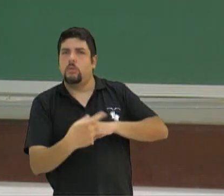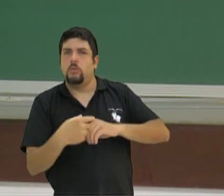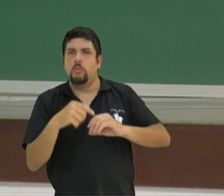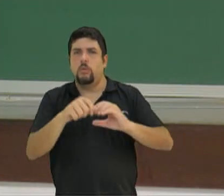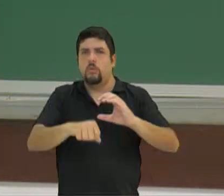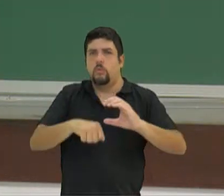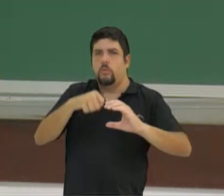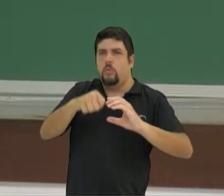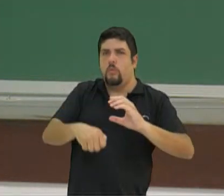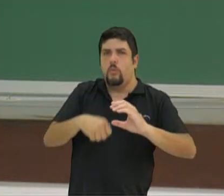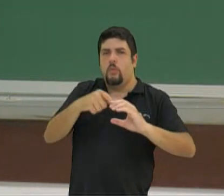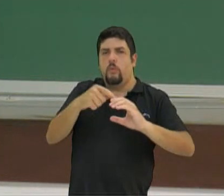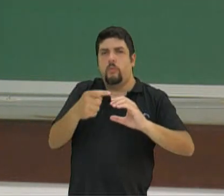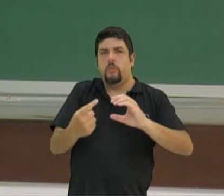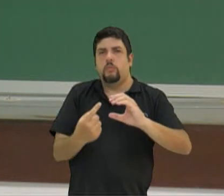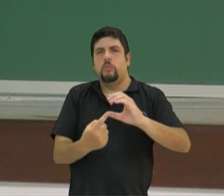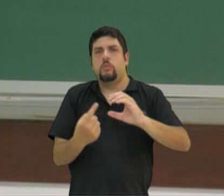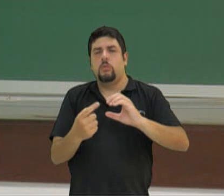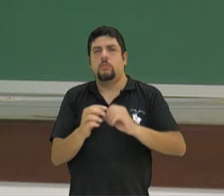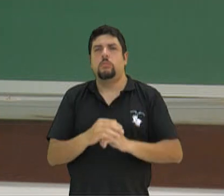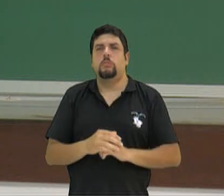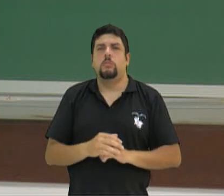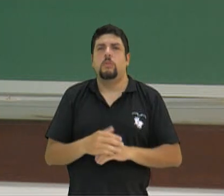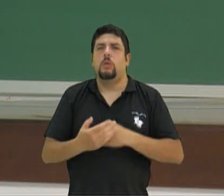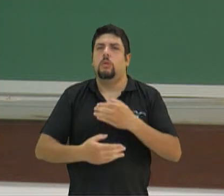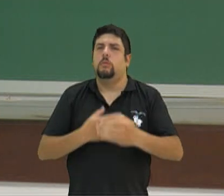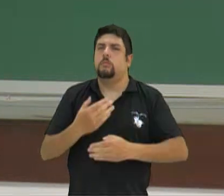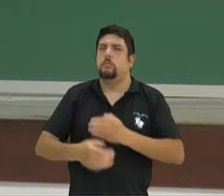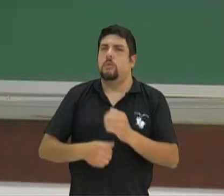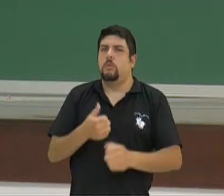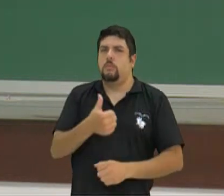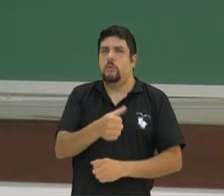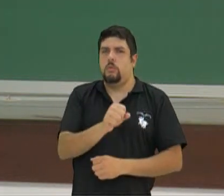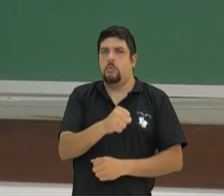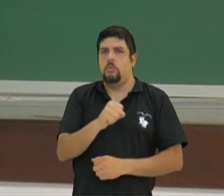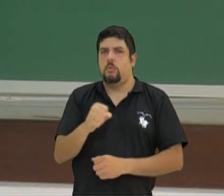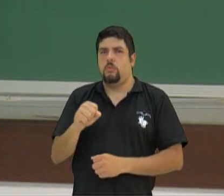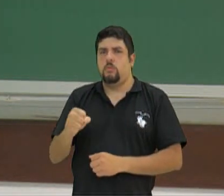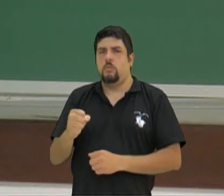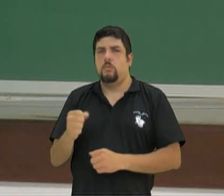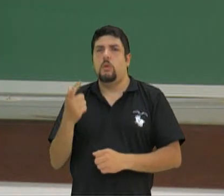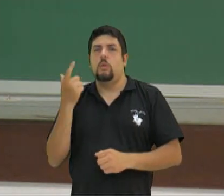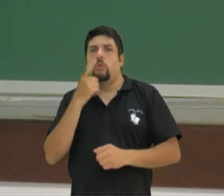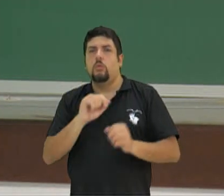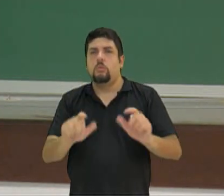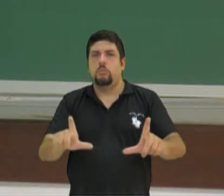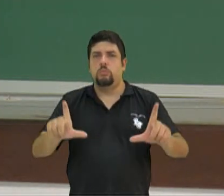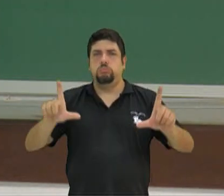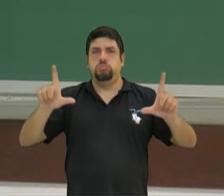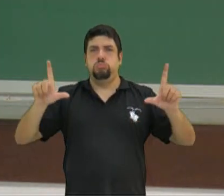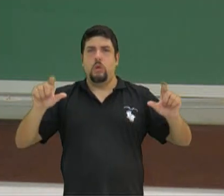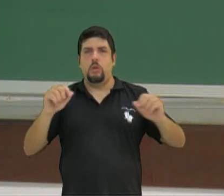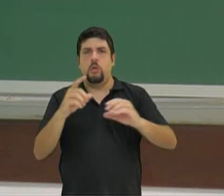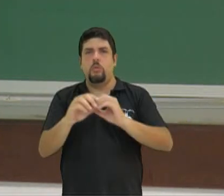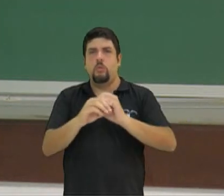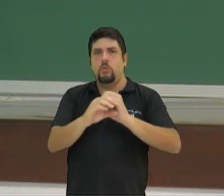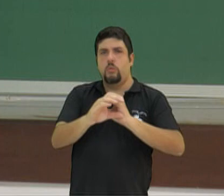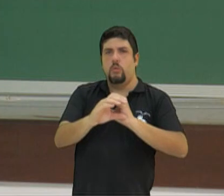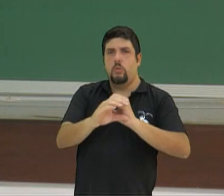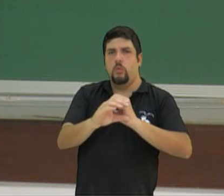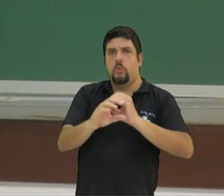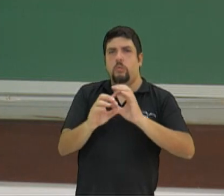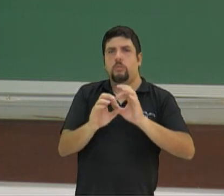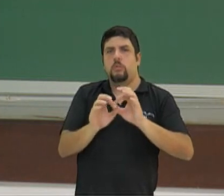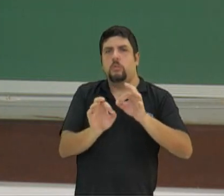Reynaud, em 1888, aumentou o tamanho da sua máquina e conseguiu atingir mais coisas, produzir uns vídeos mais longos,